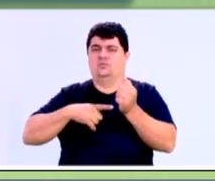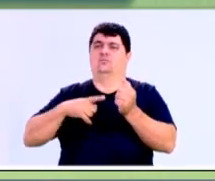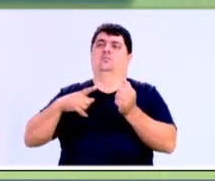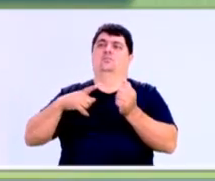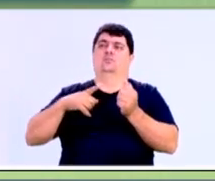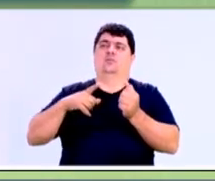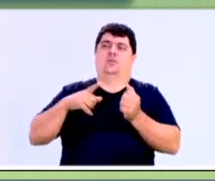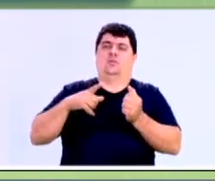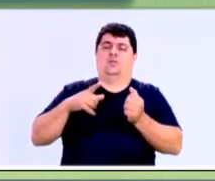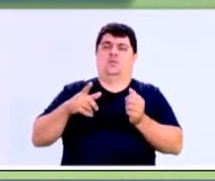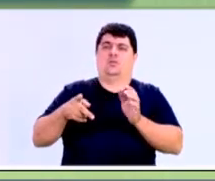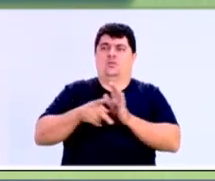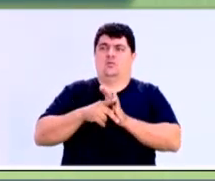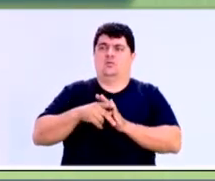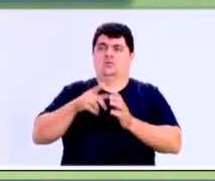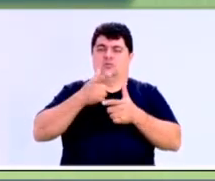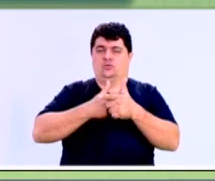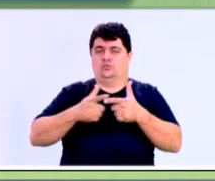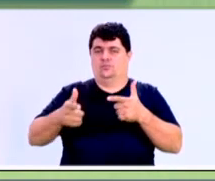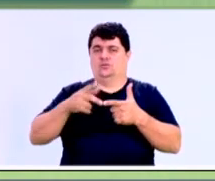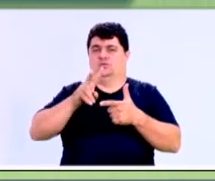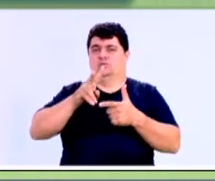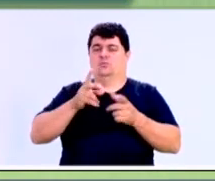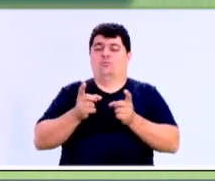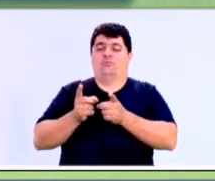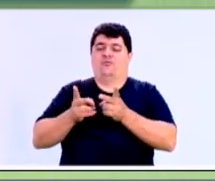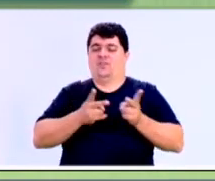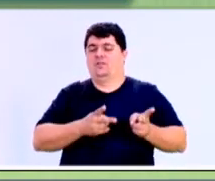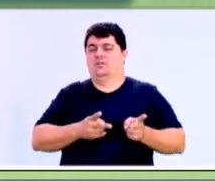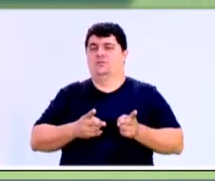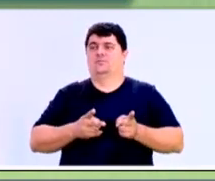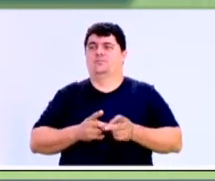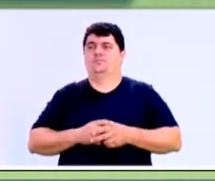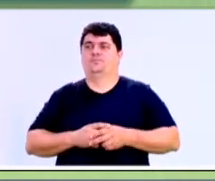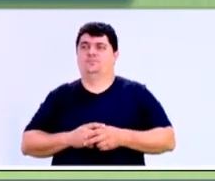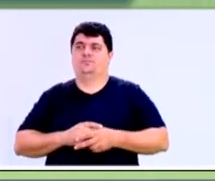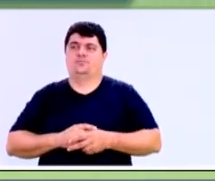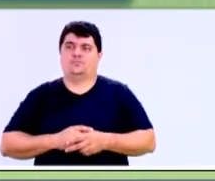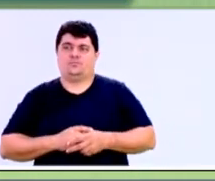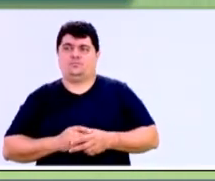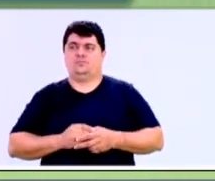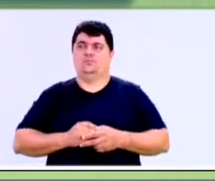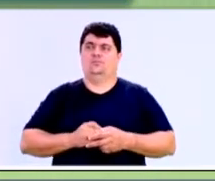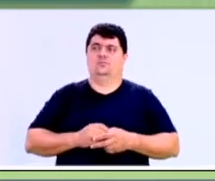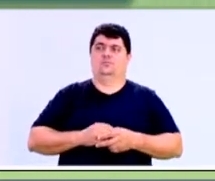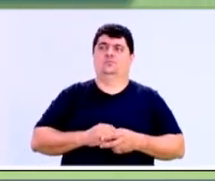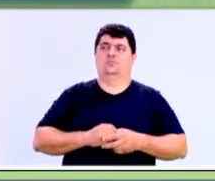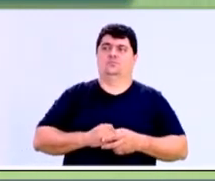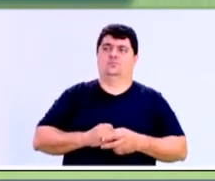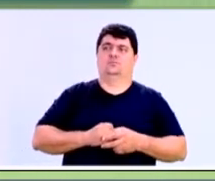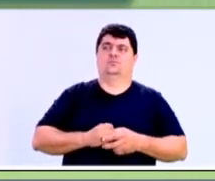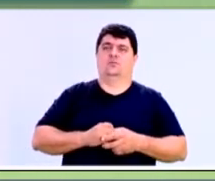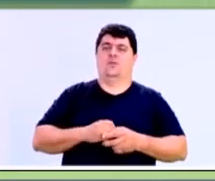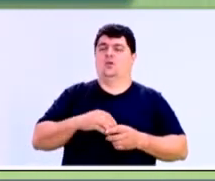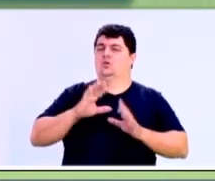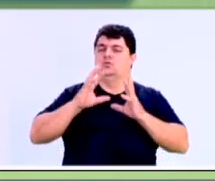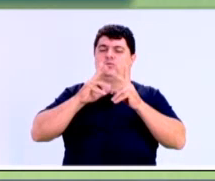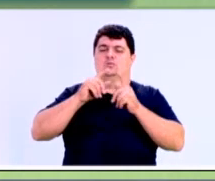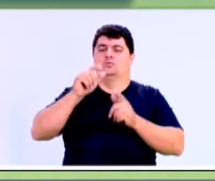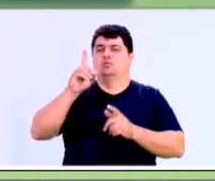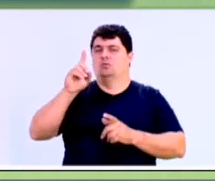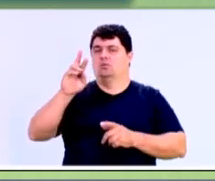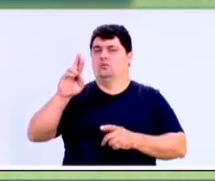ano que eu estiver fazendo, dividido pelas vendas, ok? Essas vendas aqui eu vou pegar na demonstração